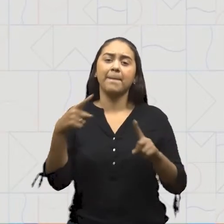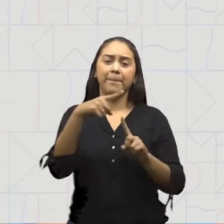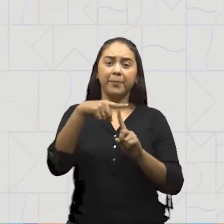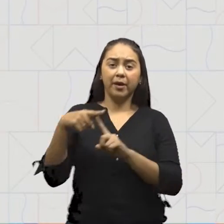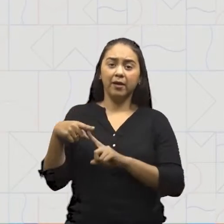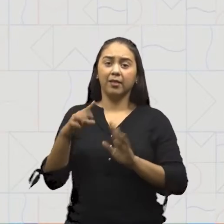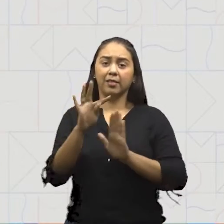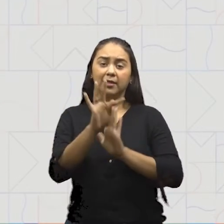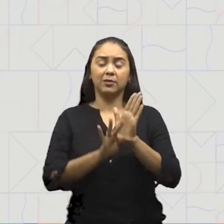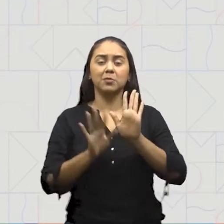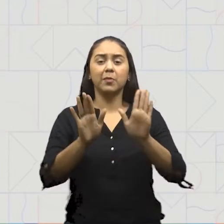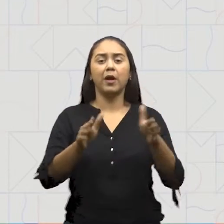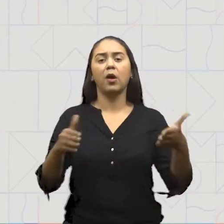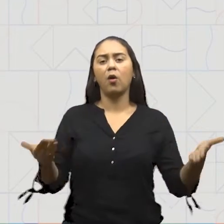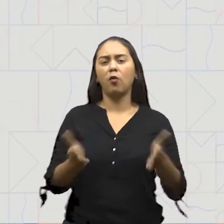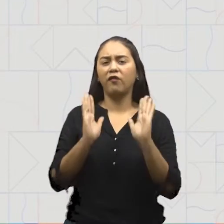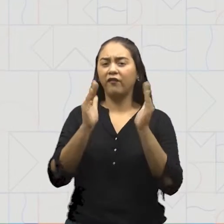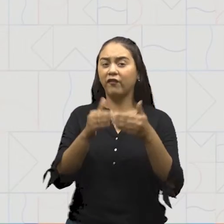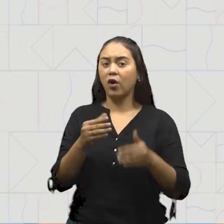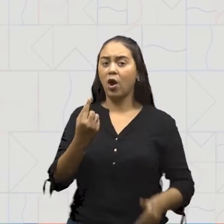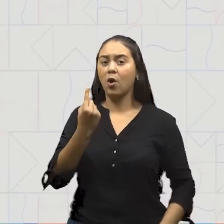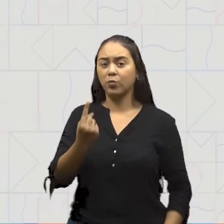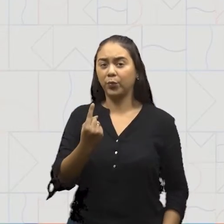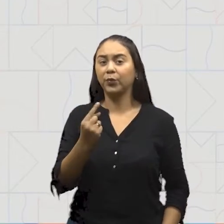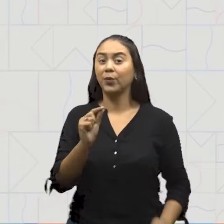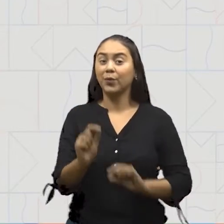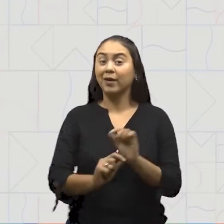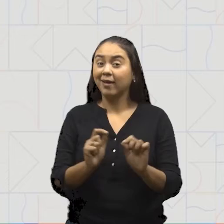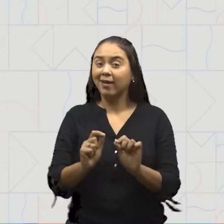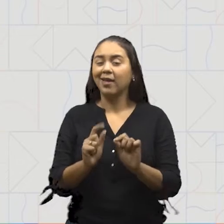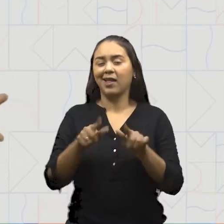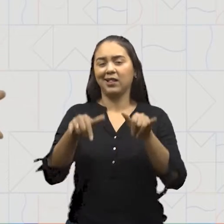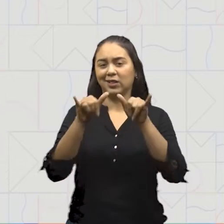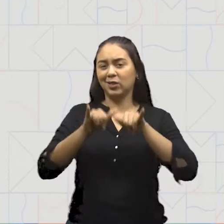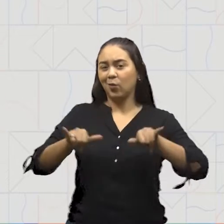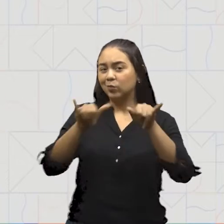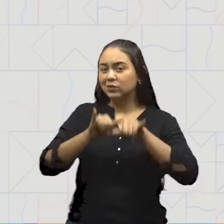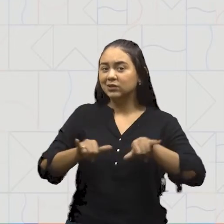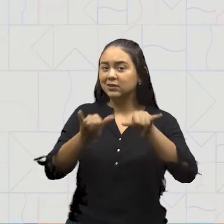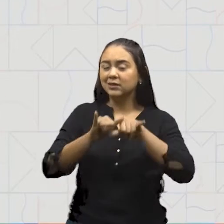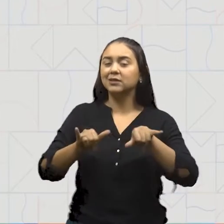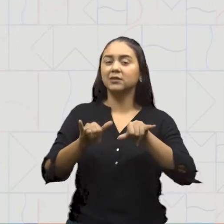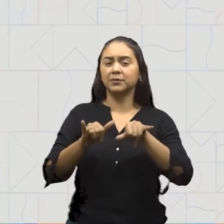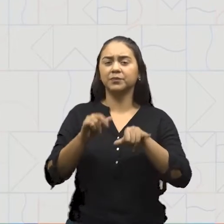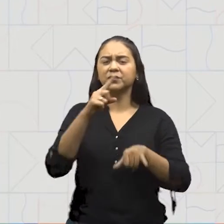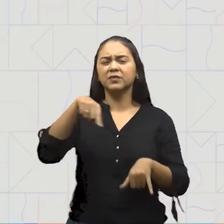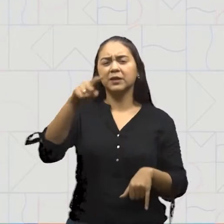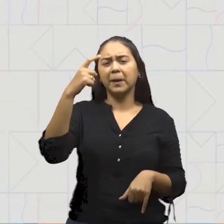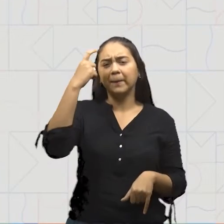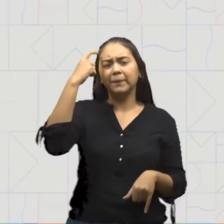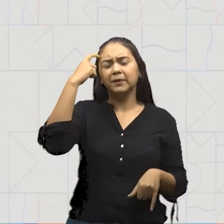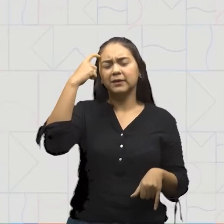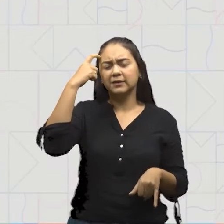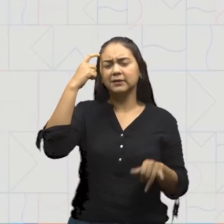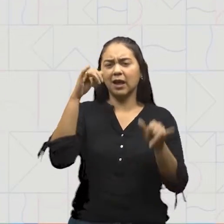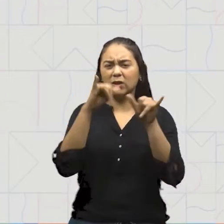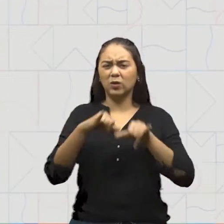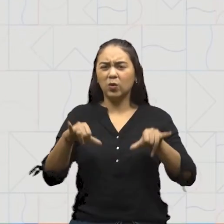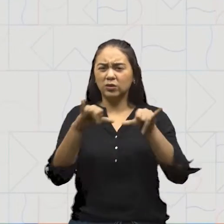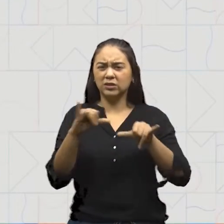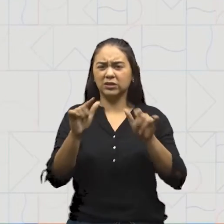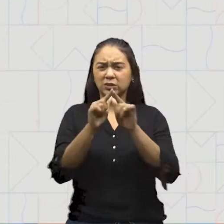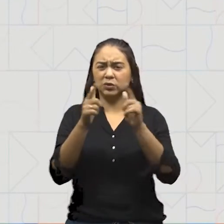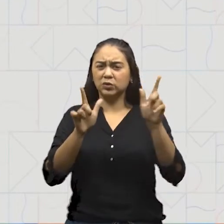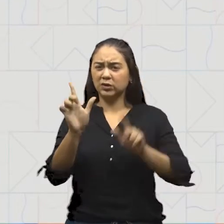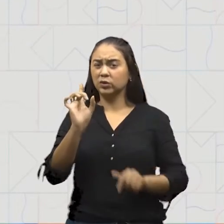textos, mas hoje focaremos em um: a notícia. Não pense que em um telejornal passam apenas